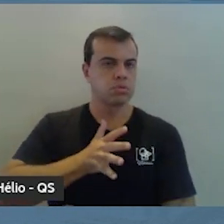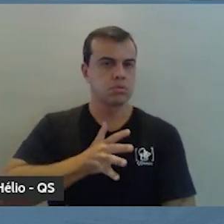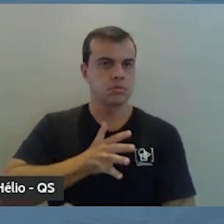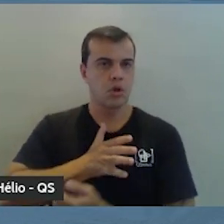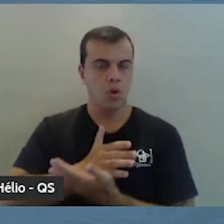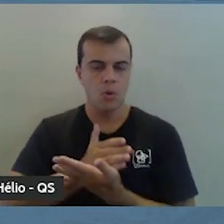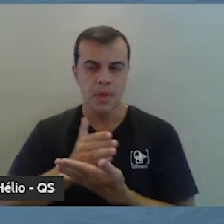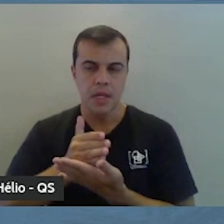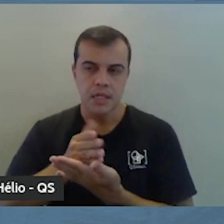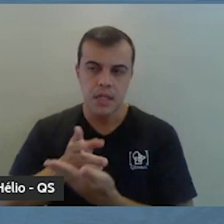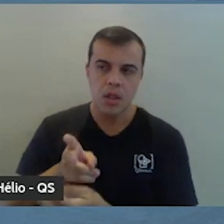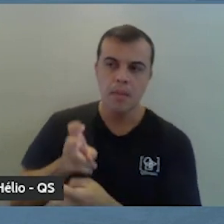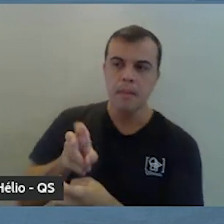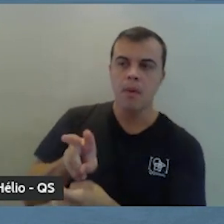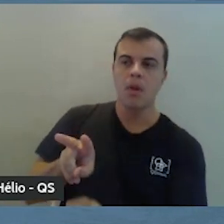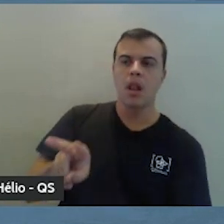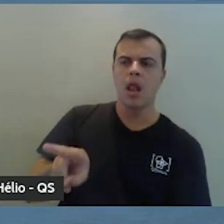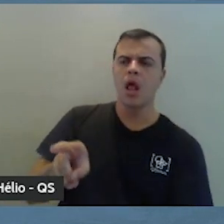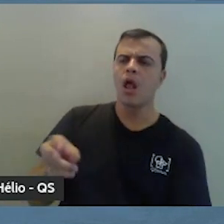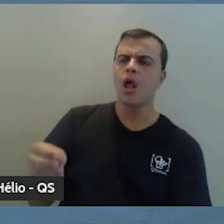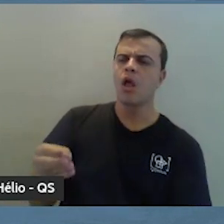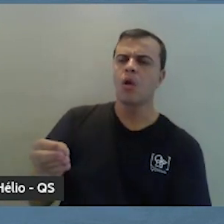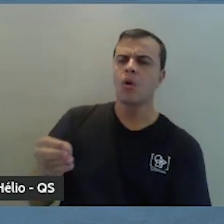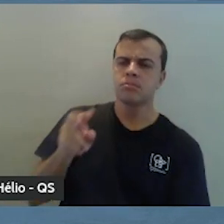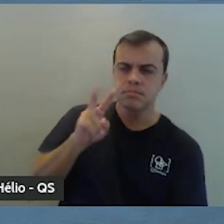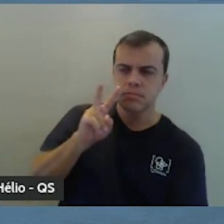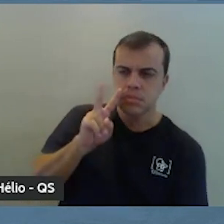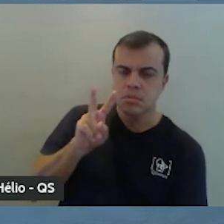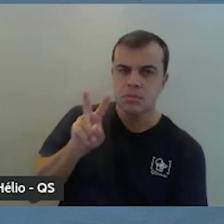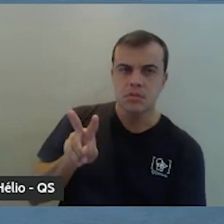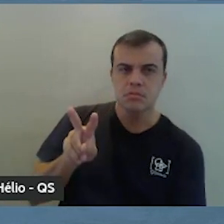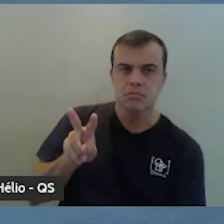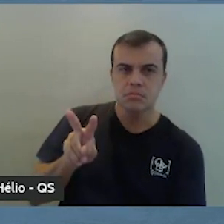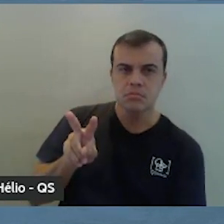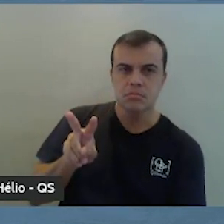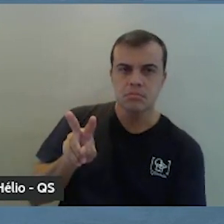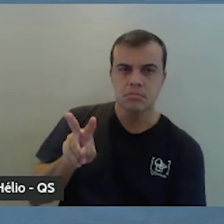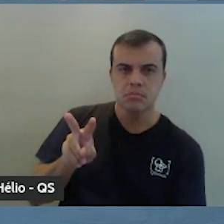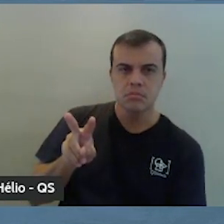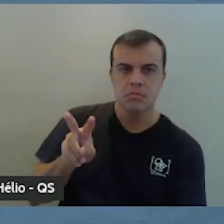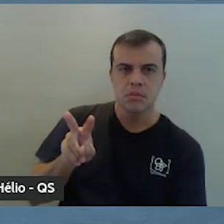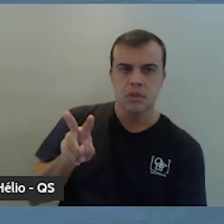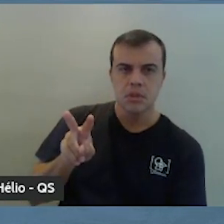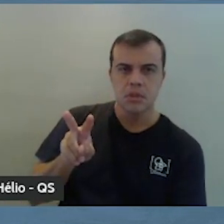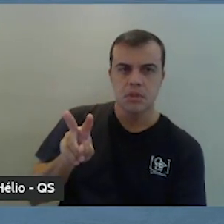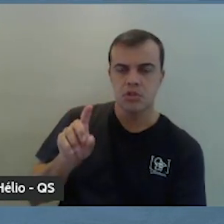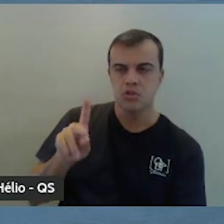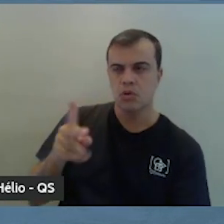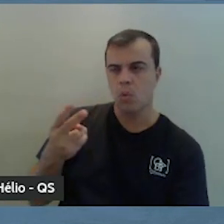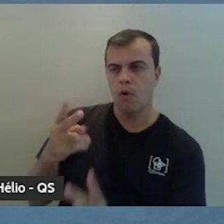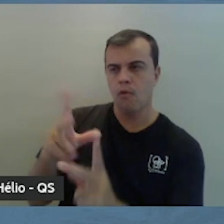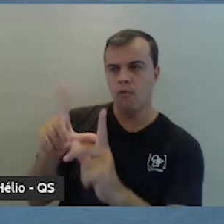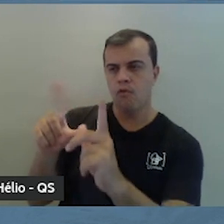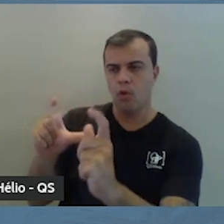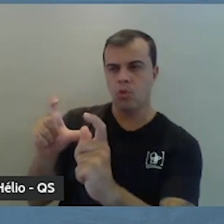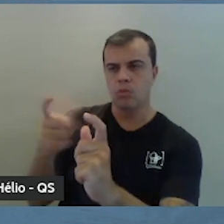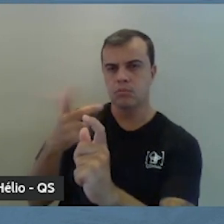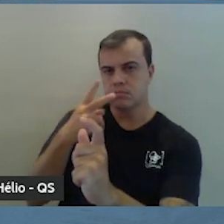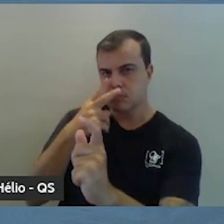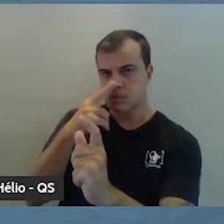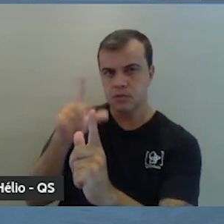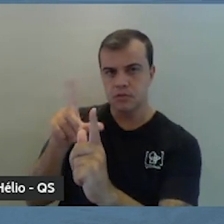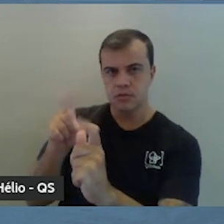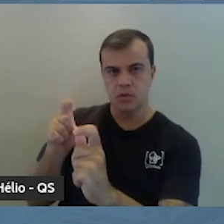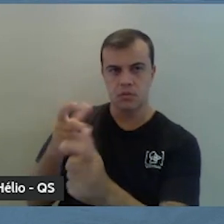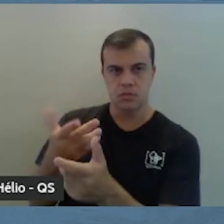para observar, como se observasse uma foto, um retrato, né? Uma foto